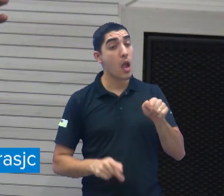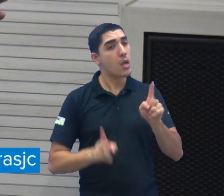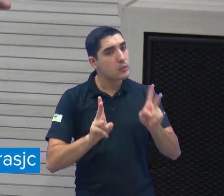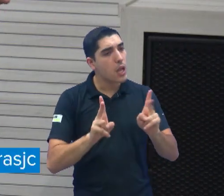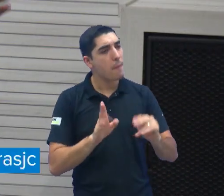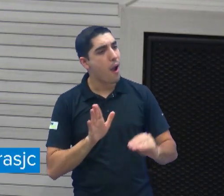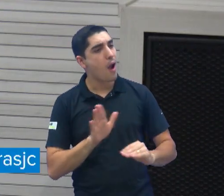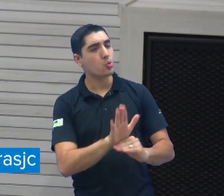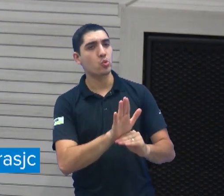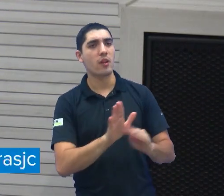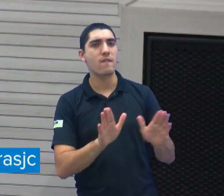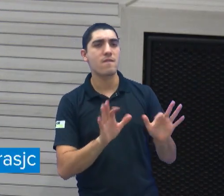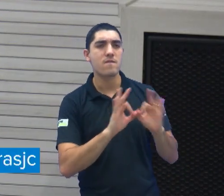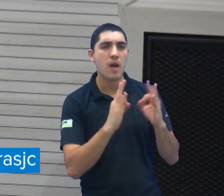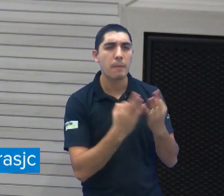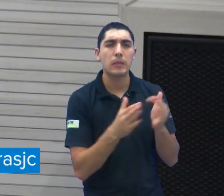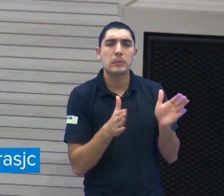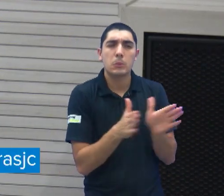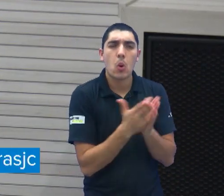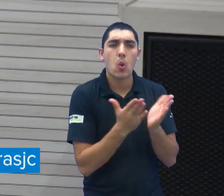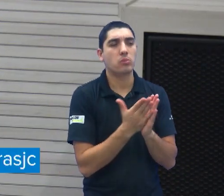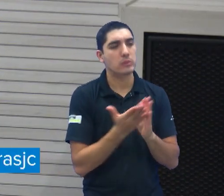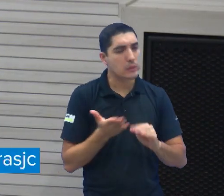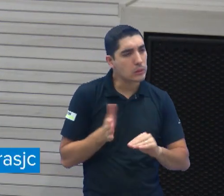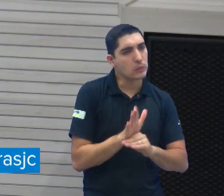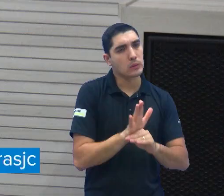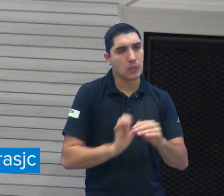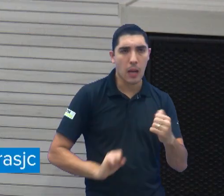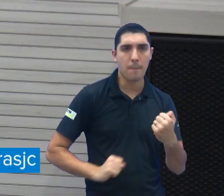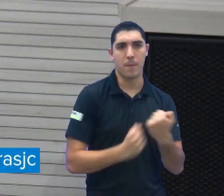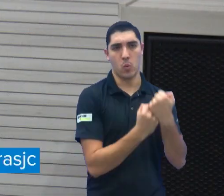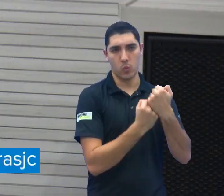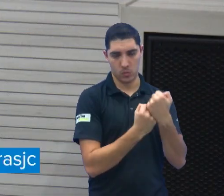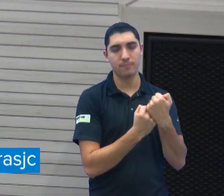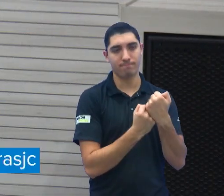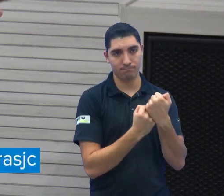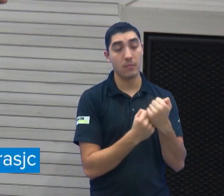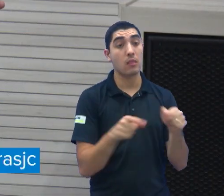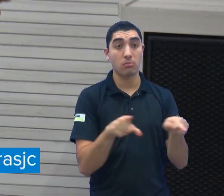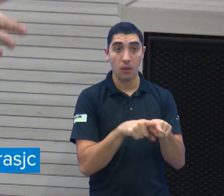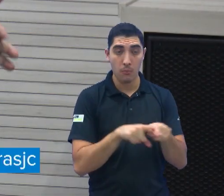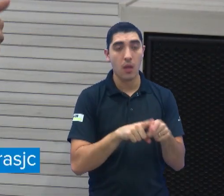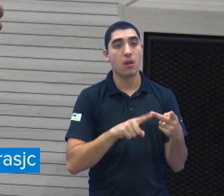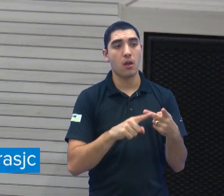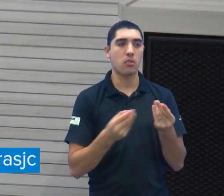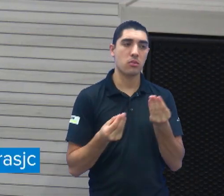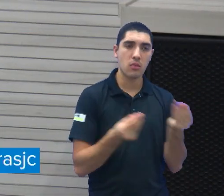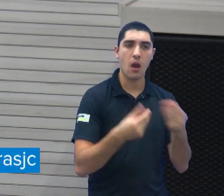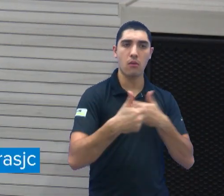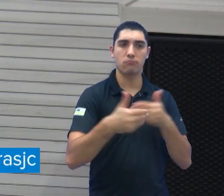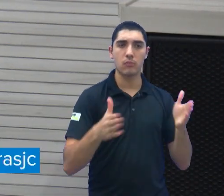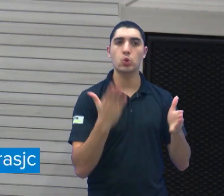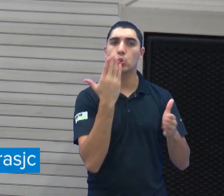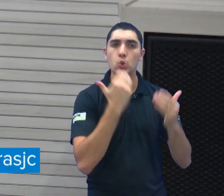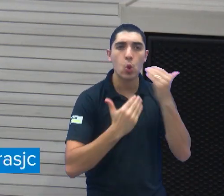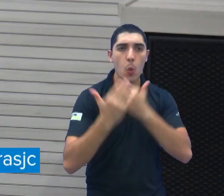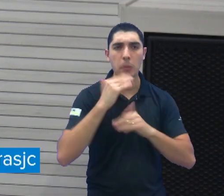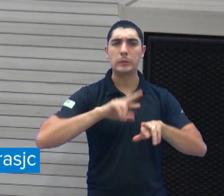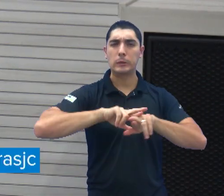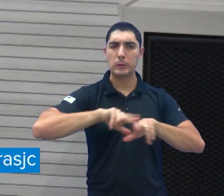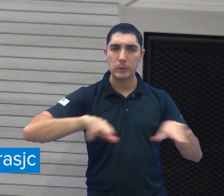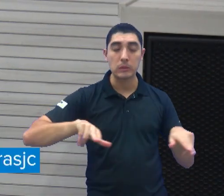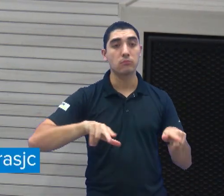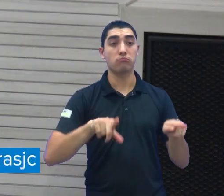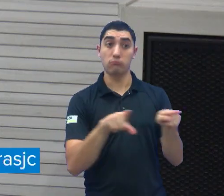famílias em vulnerabilidade, com amparo à assistência social e distribuição de cestas básicas, a educação